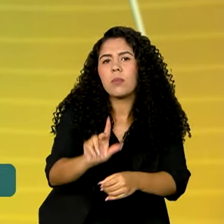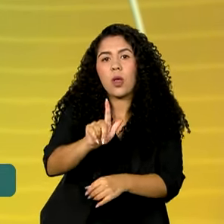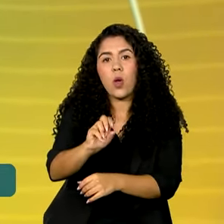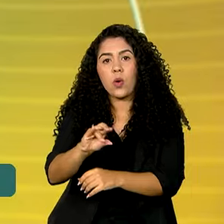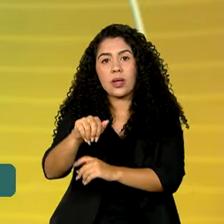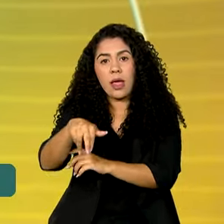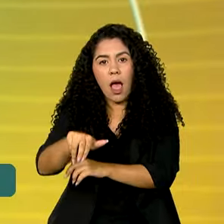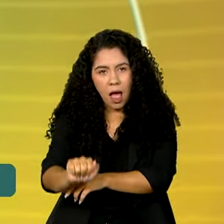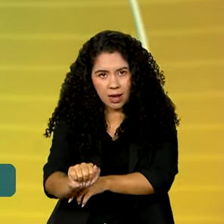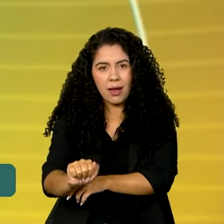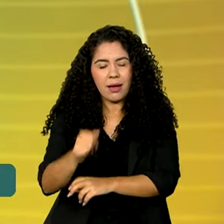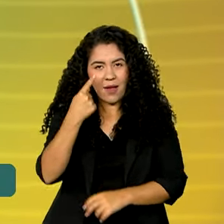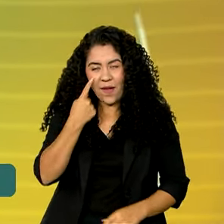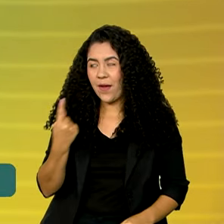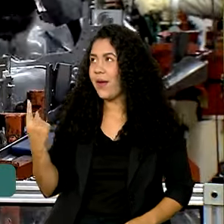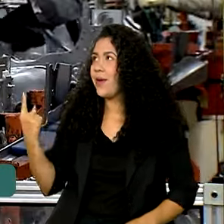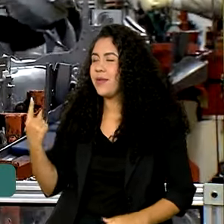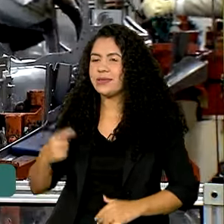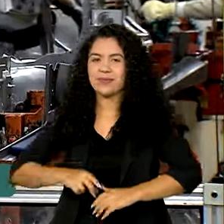60 quilômetros de Recife.